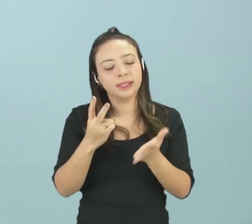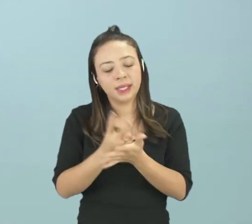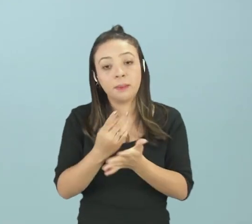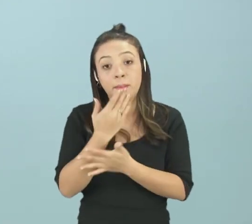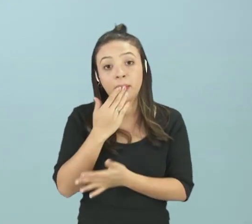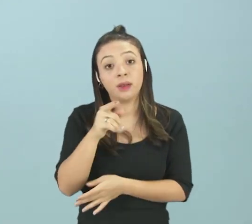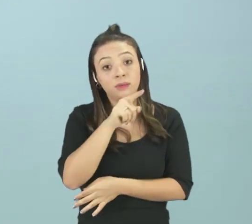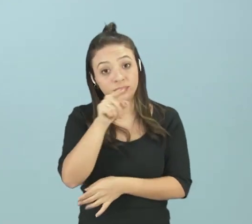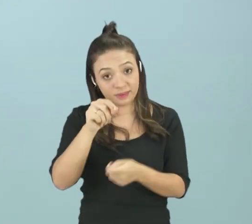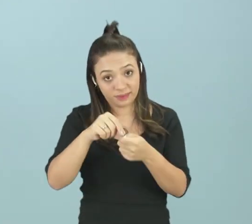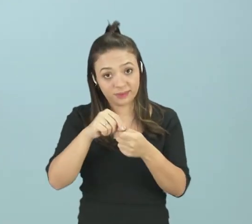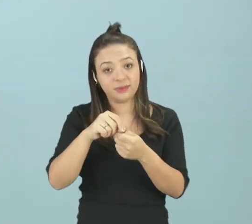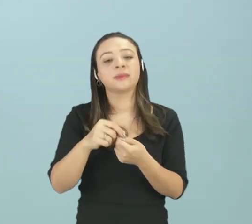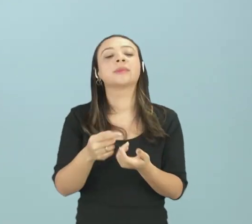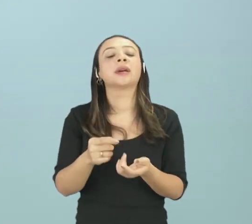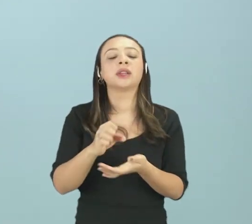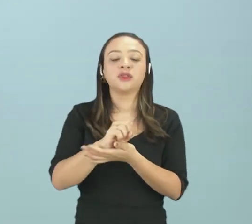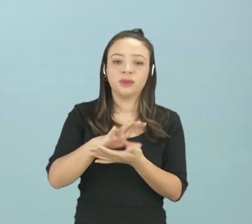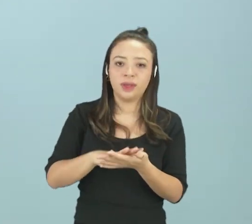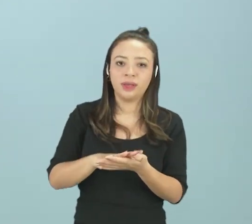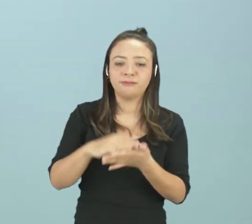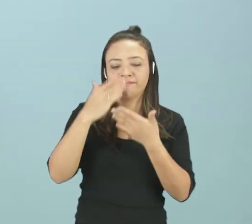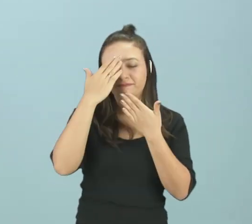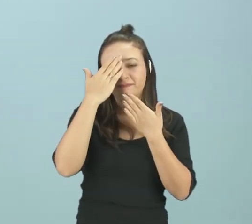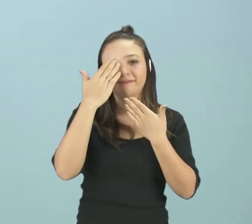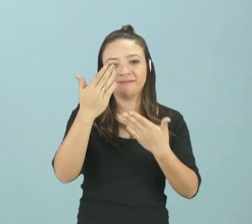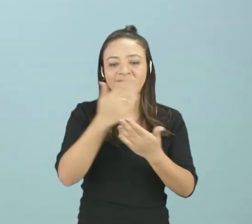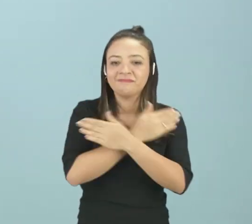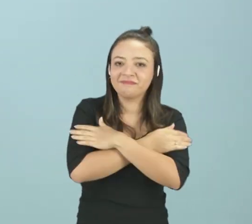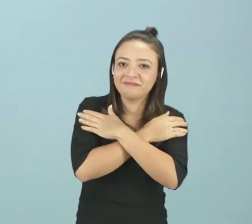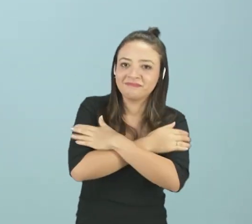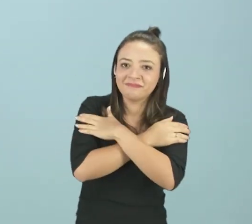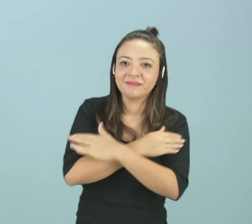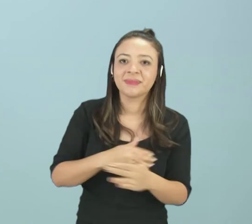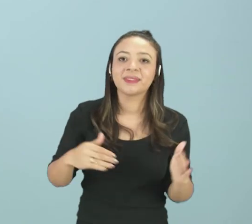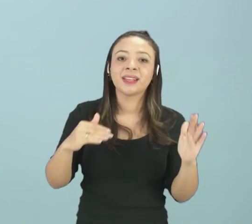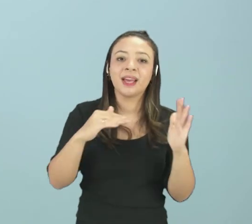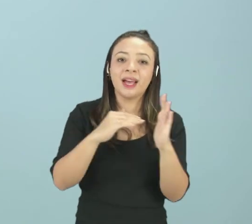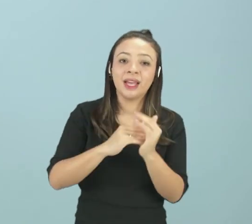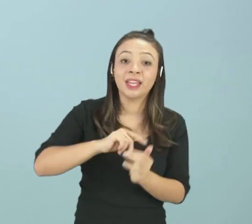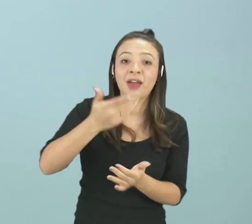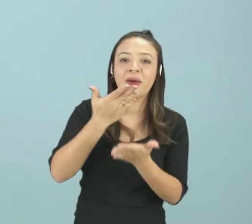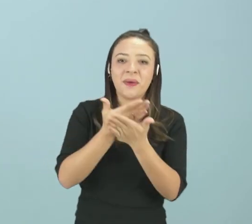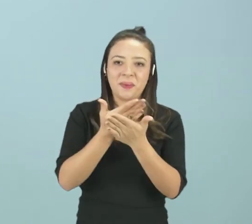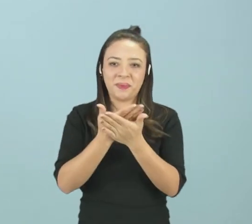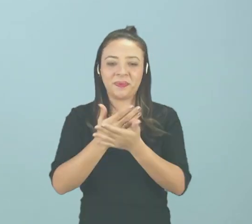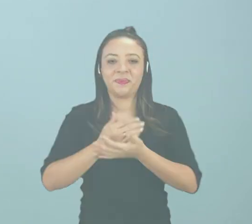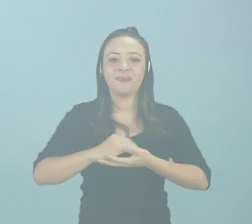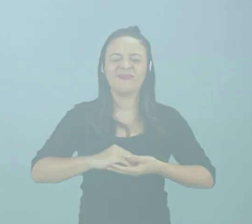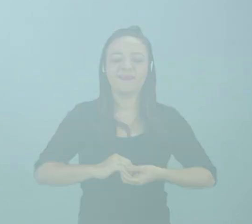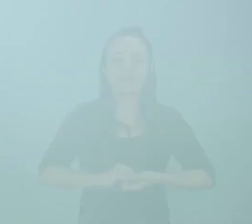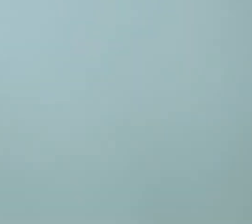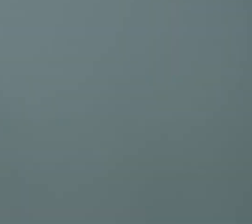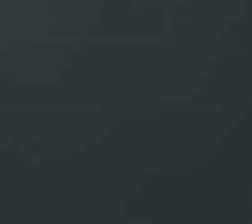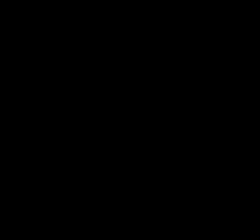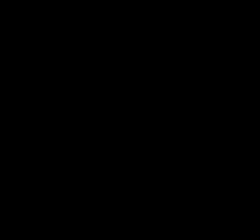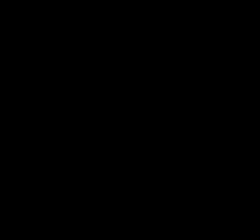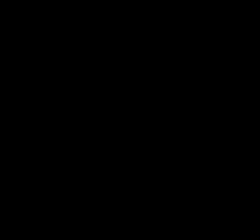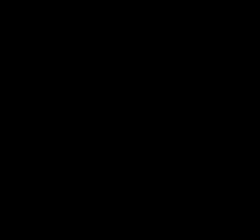você fazer suas tarefinhas em casa então meu muito obrigado um abraço e até uma outra aula